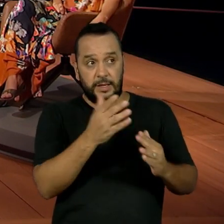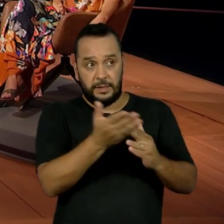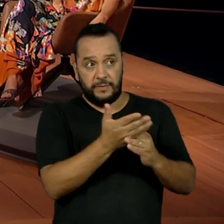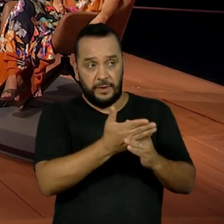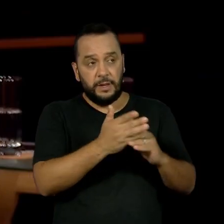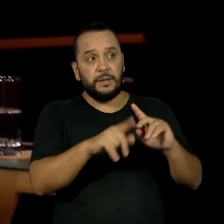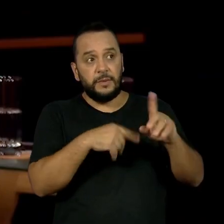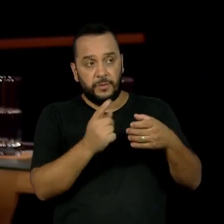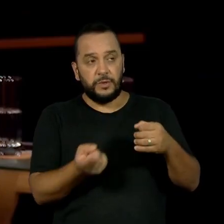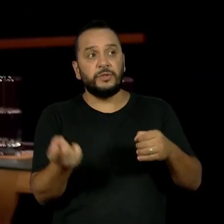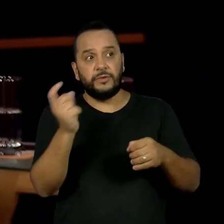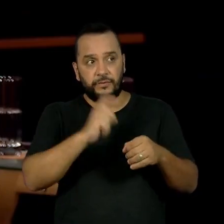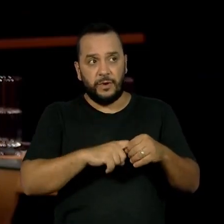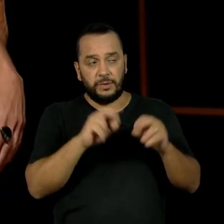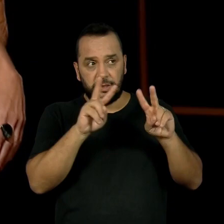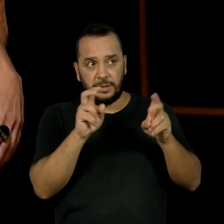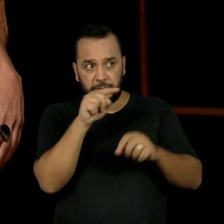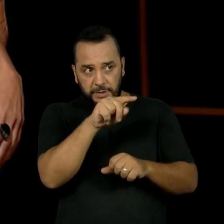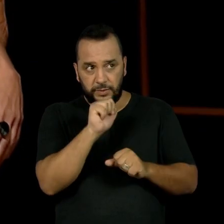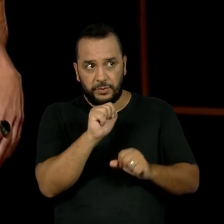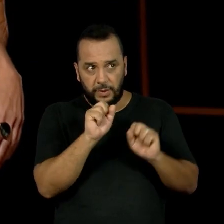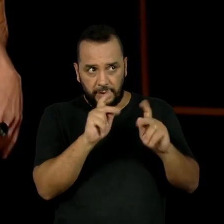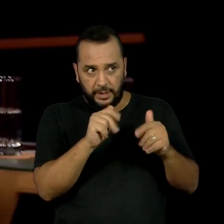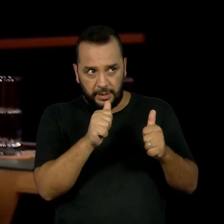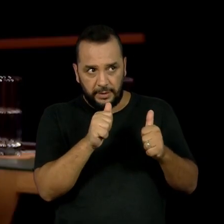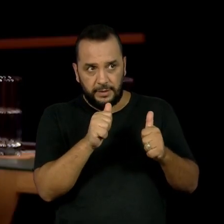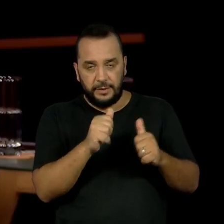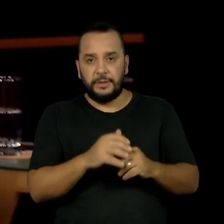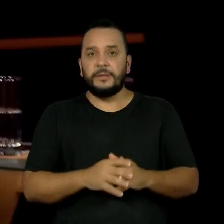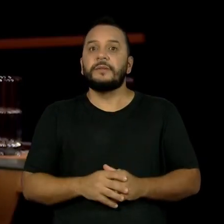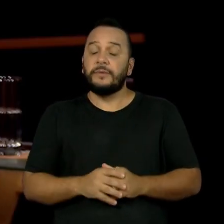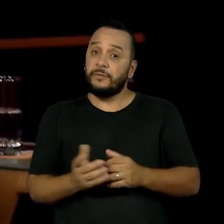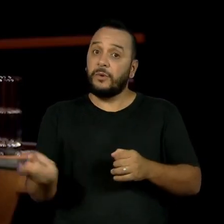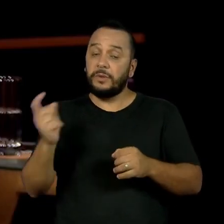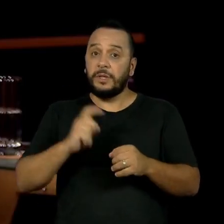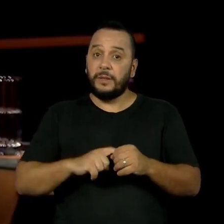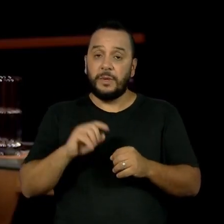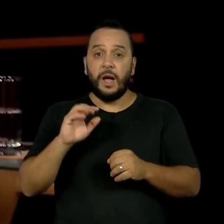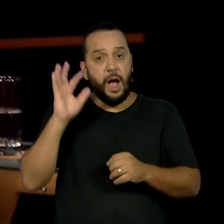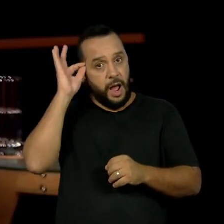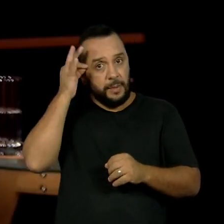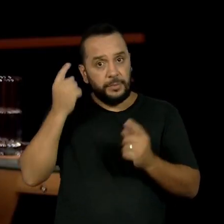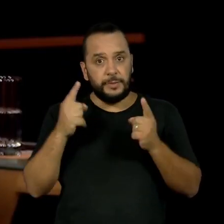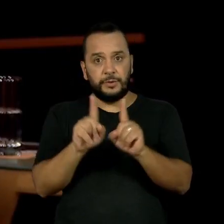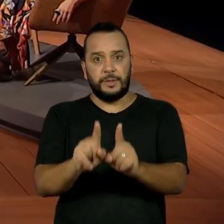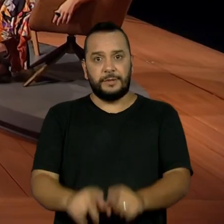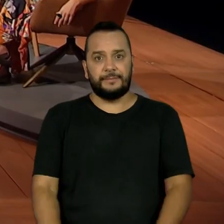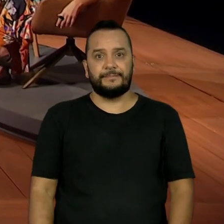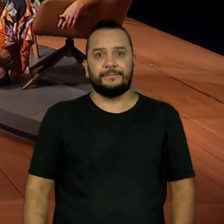pausa, depois vamos conversar sobre isso no próximo bloco? Vamos. Então, voltamos já com o Persona.